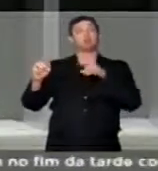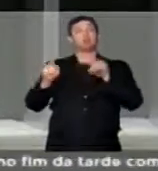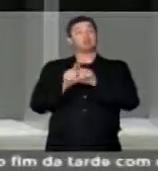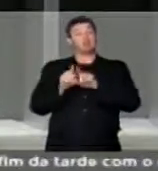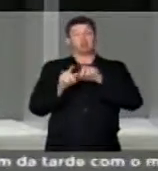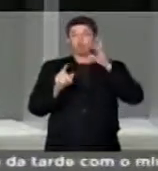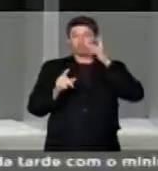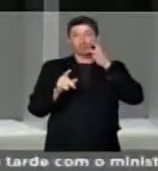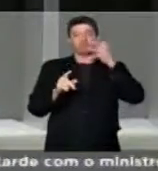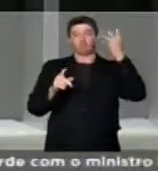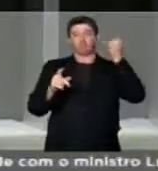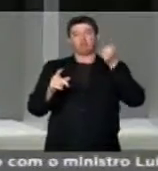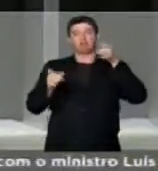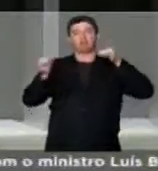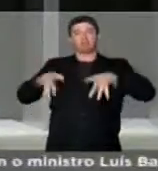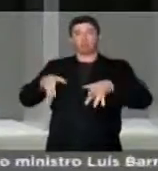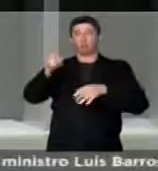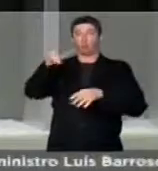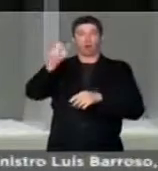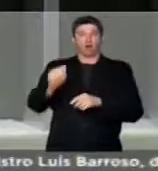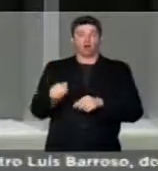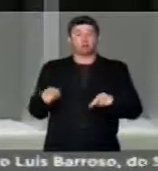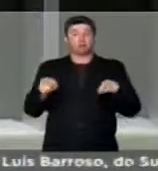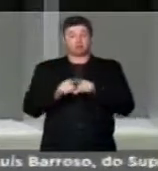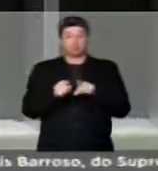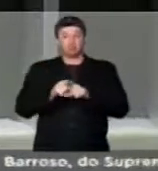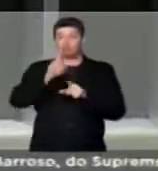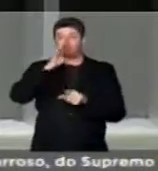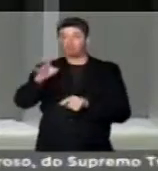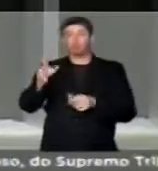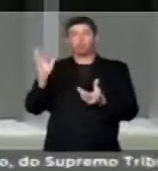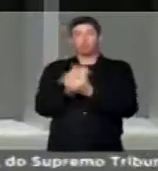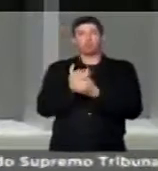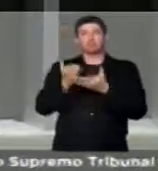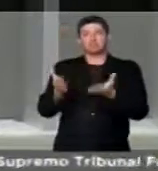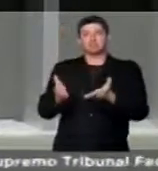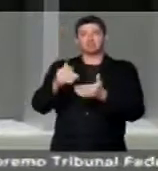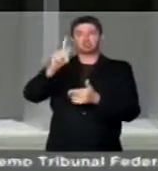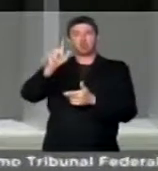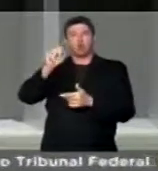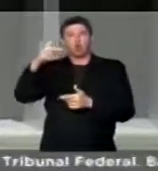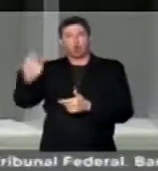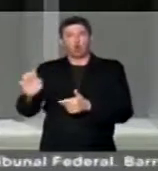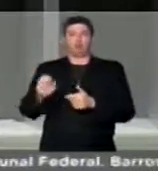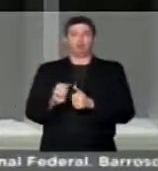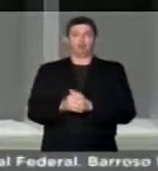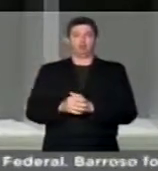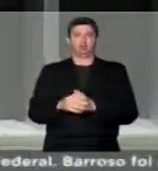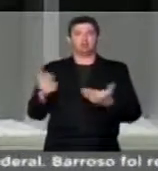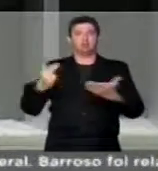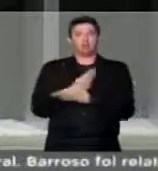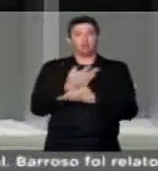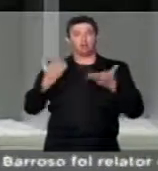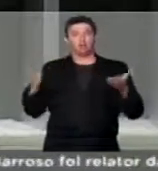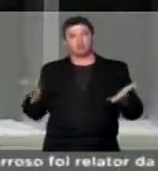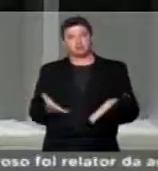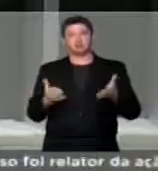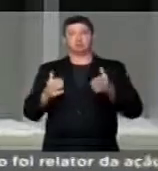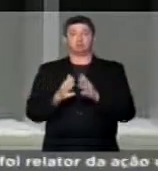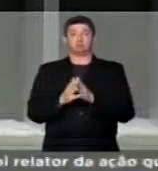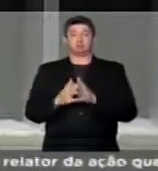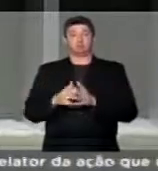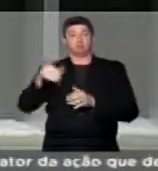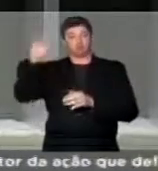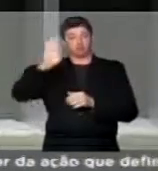não vai renunciar e denunciar esse processo golpista que está acontecendo